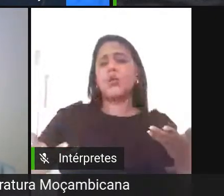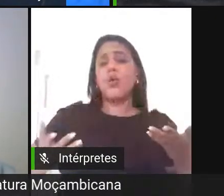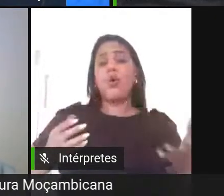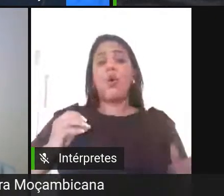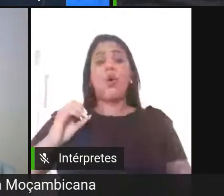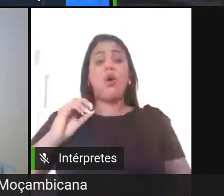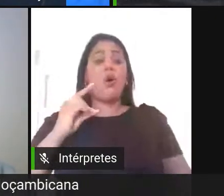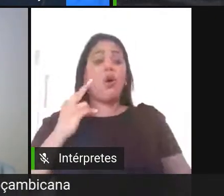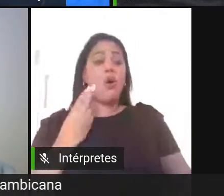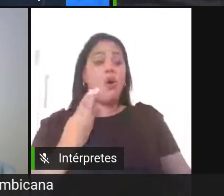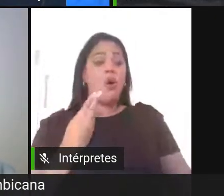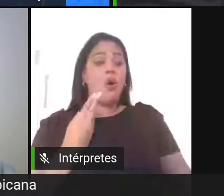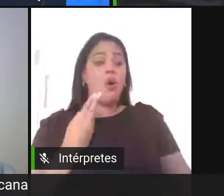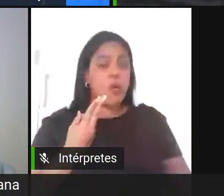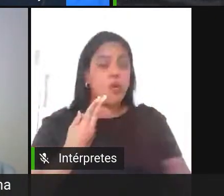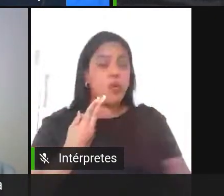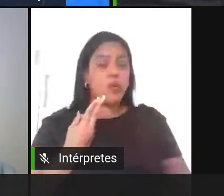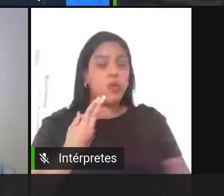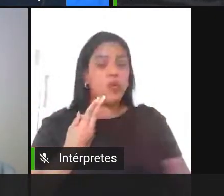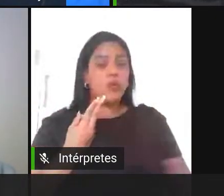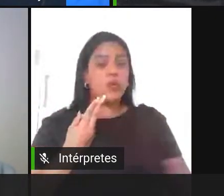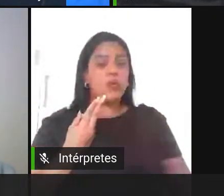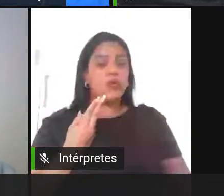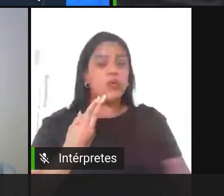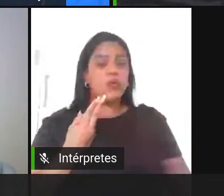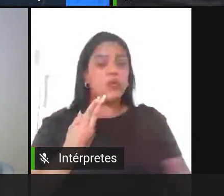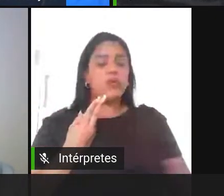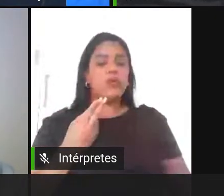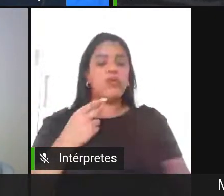democracia e, ao mesmo tempo,